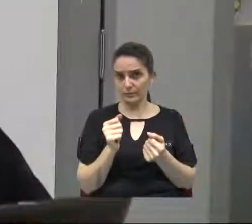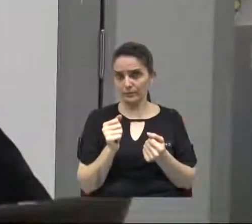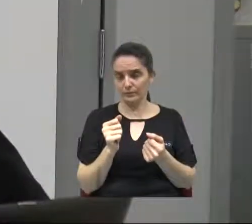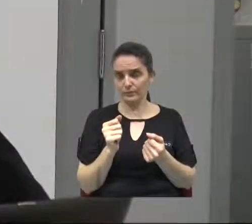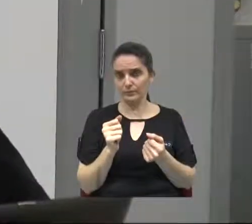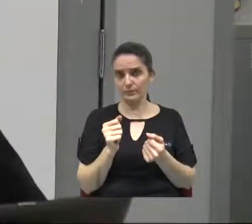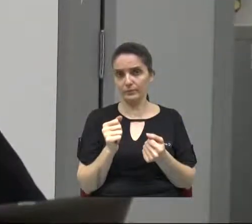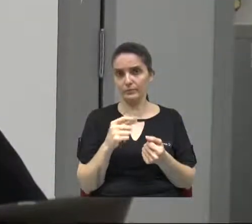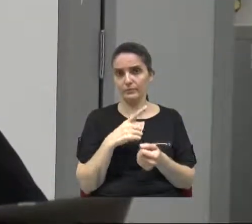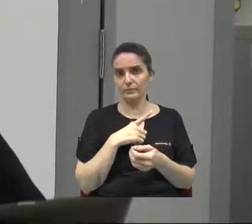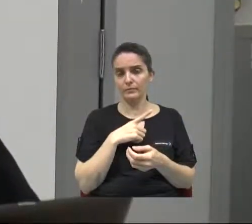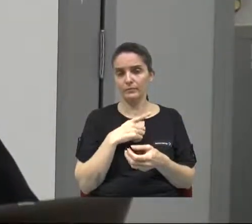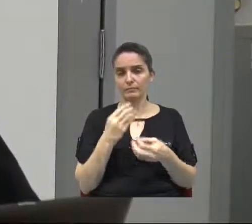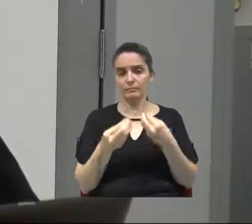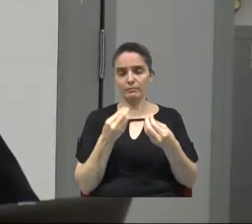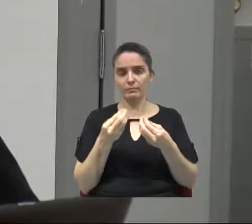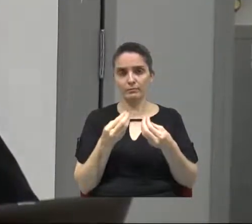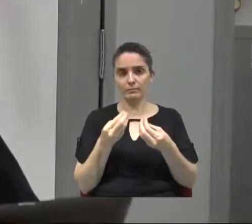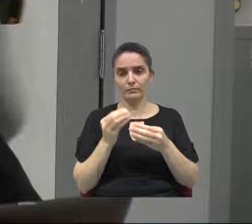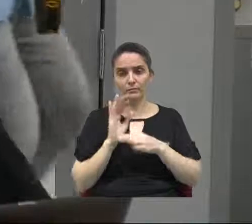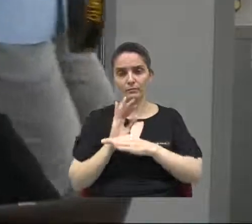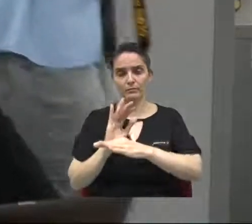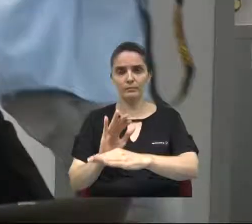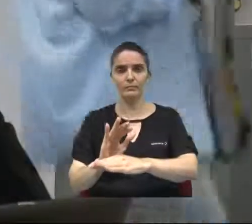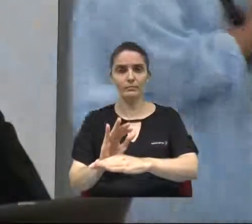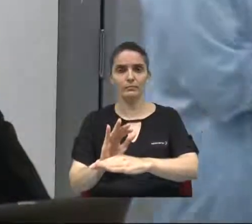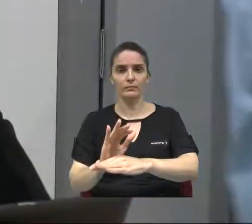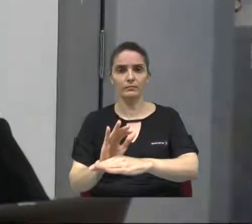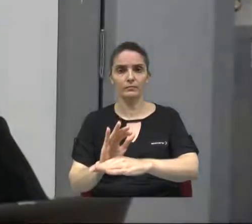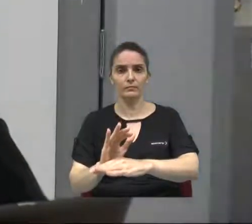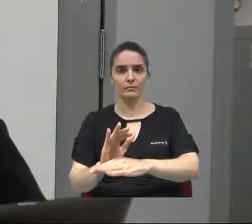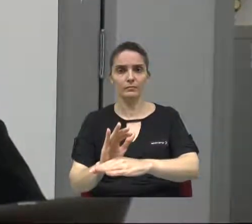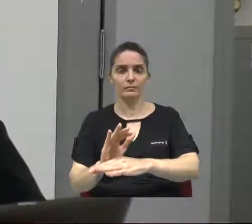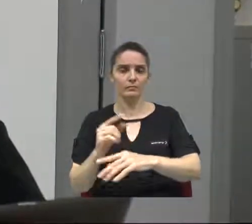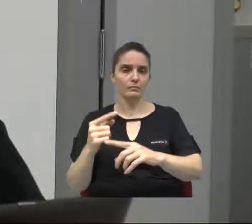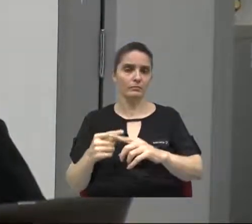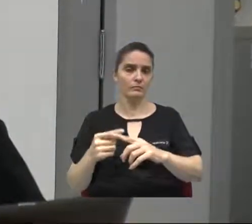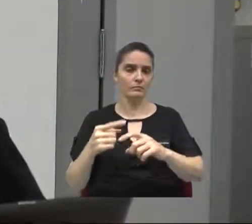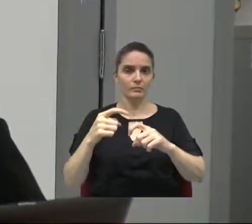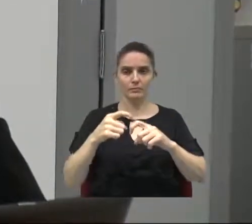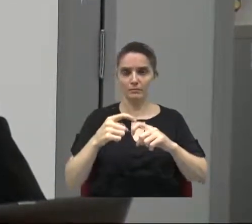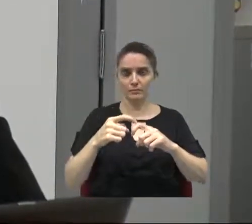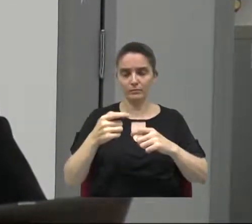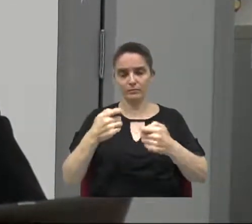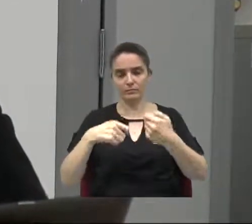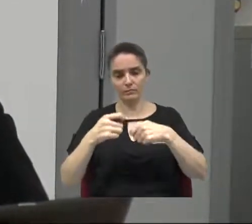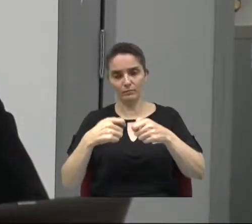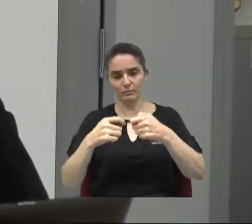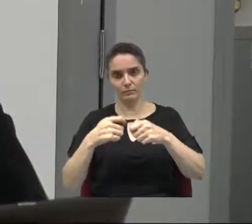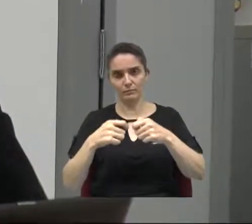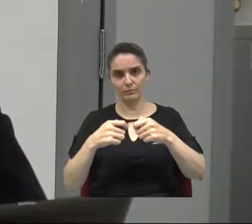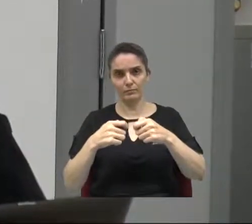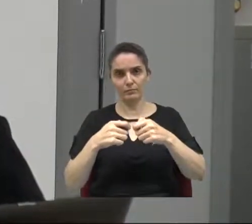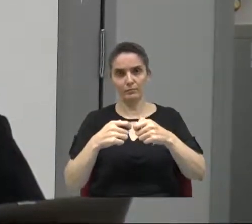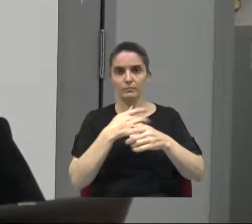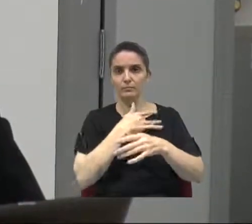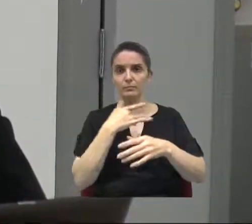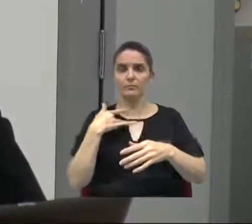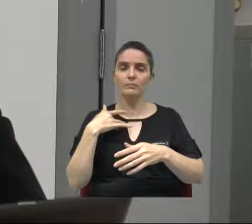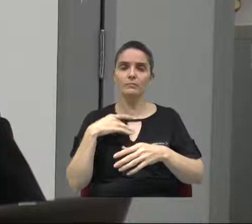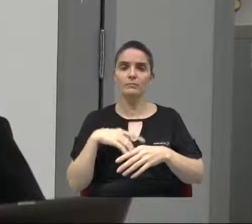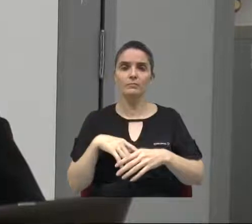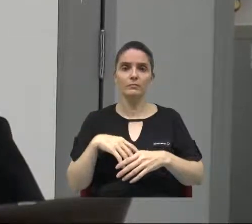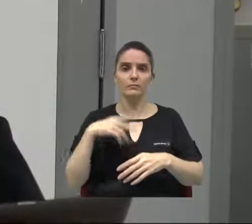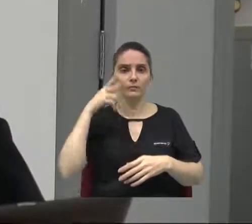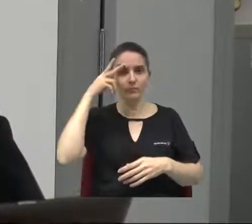nossa passagem é essa, darmos essa contribuição enquanto médico, enquanto gestor de saúde, e é um sonho, sim,